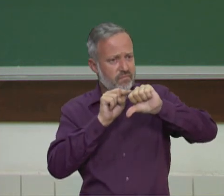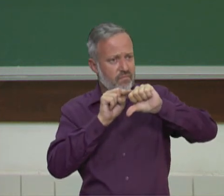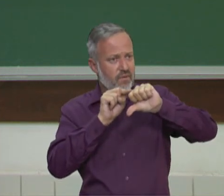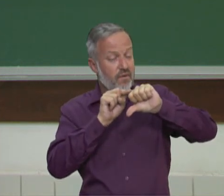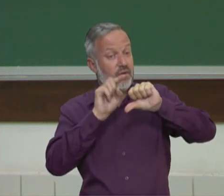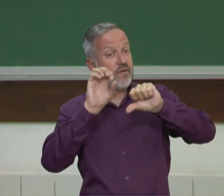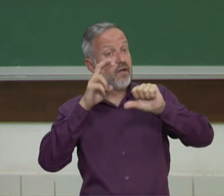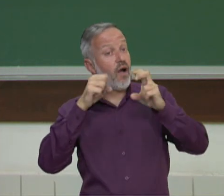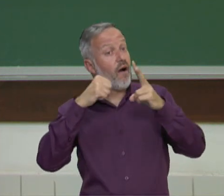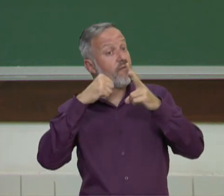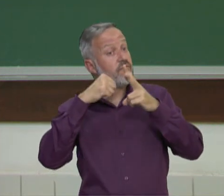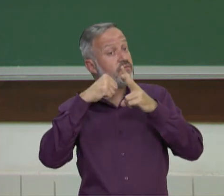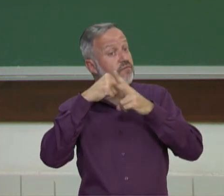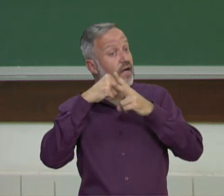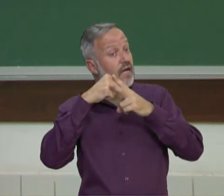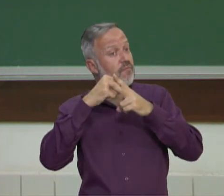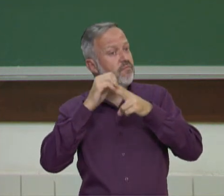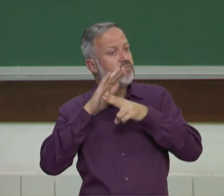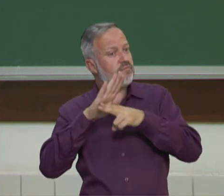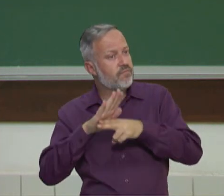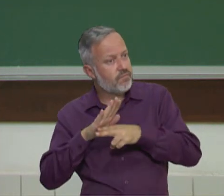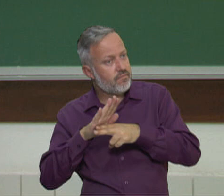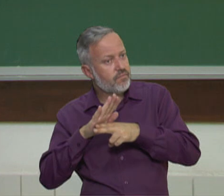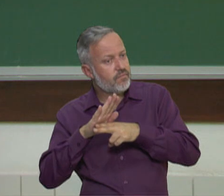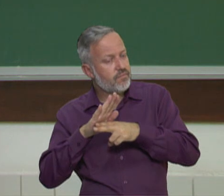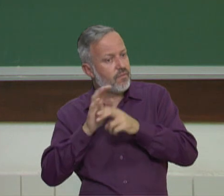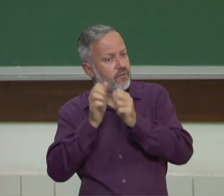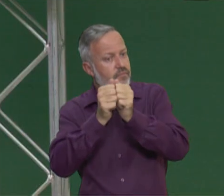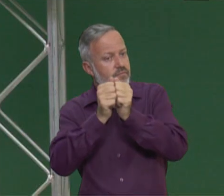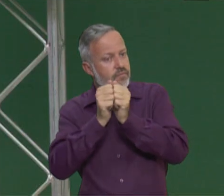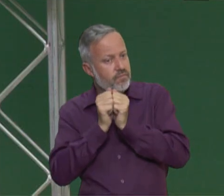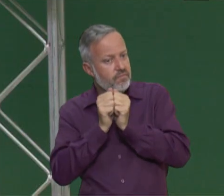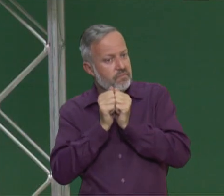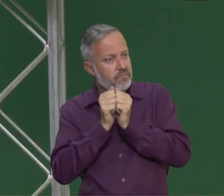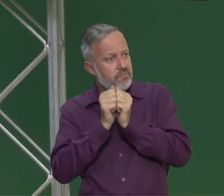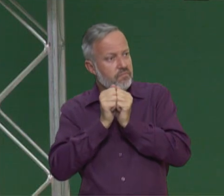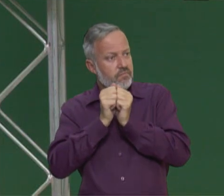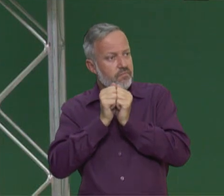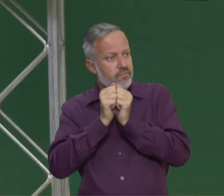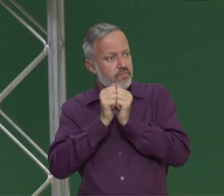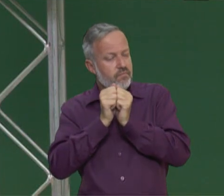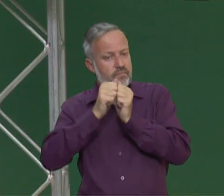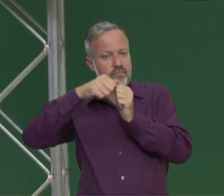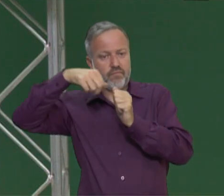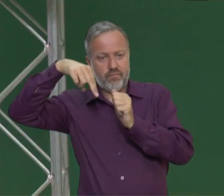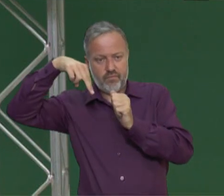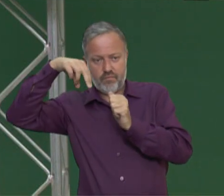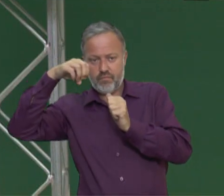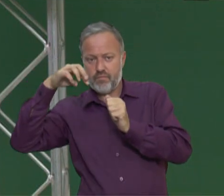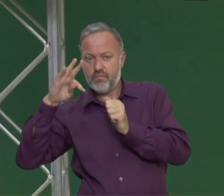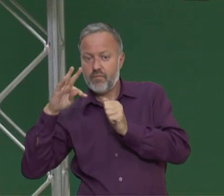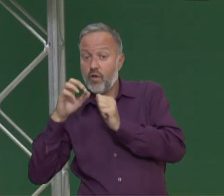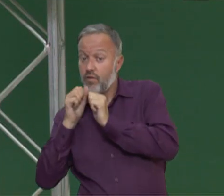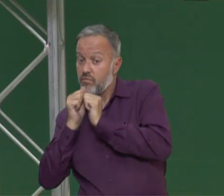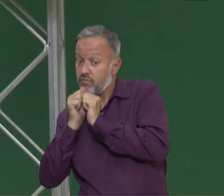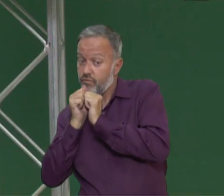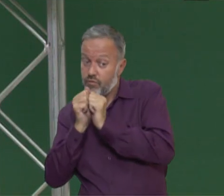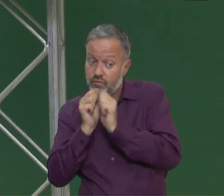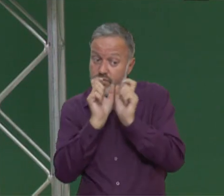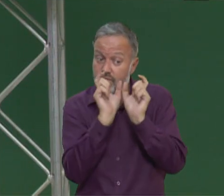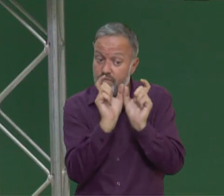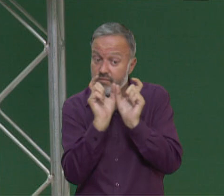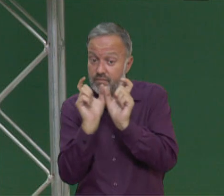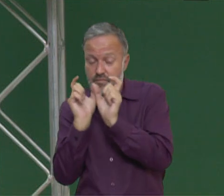o verbo auxiliar vai carregar consigo a partícula de negação, que é o not, você vai ter